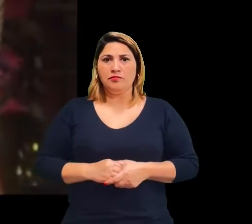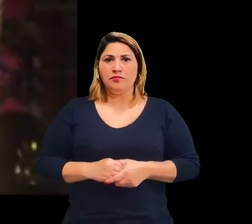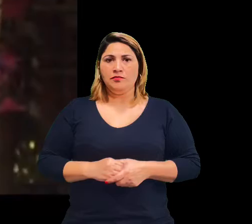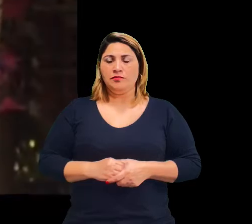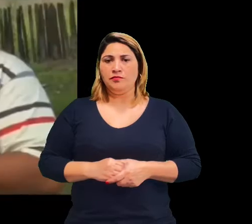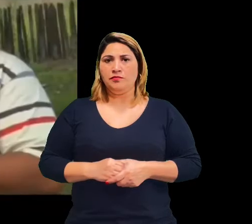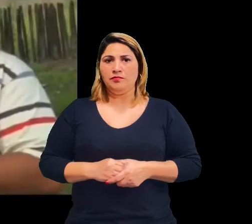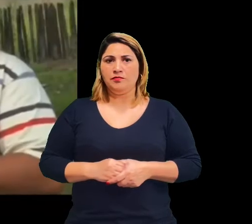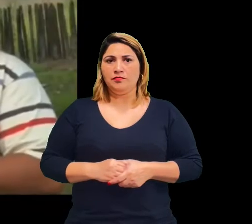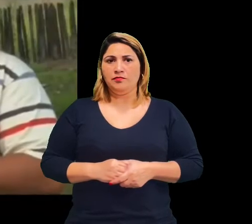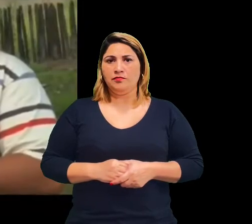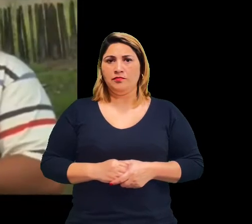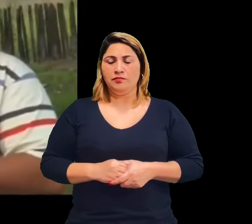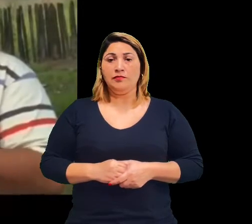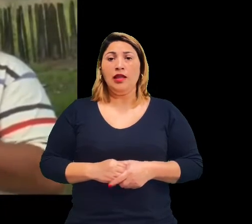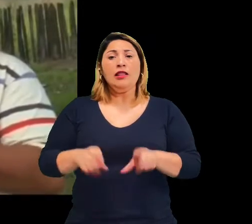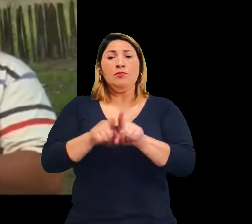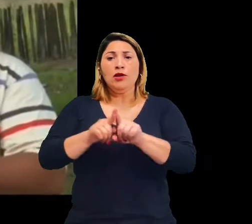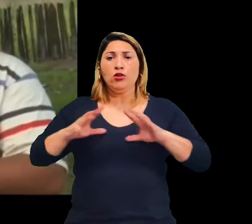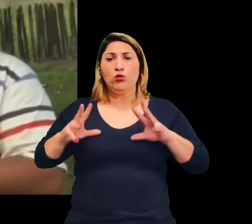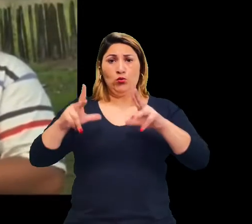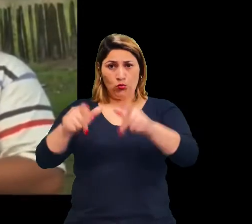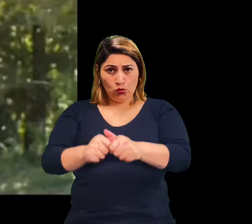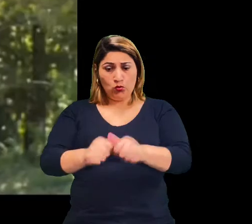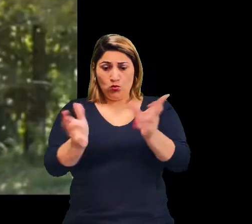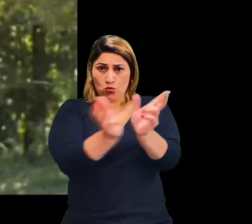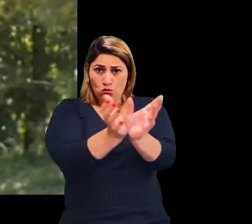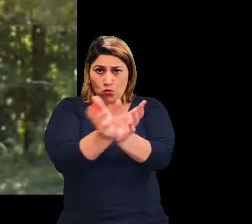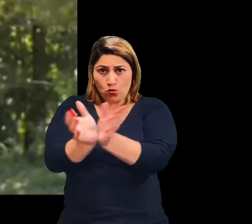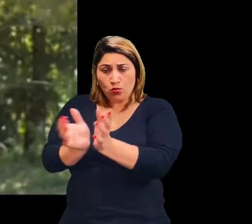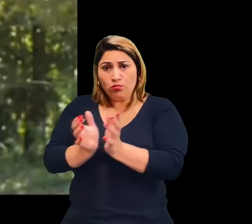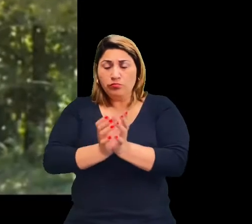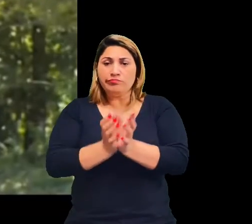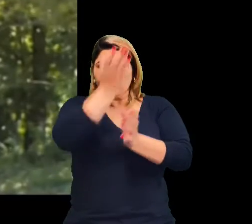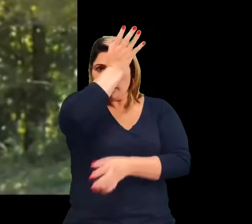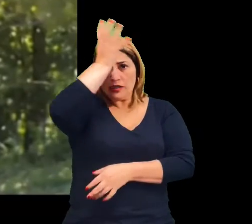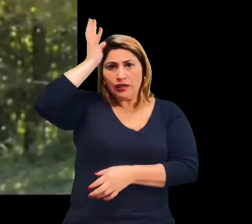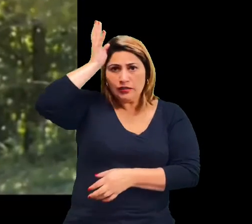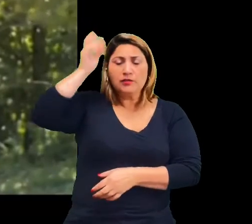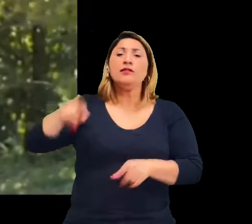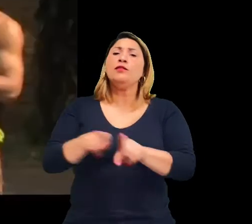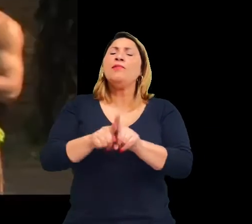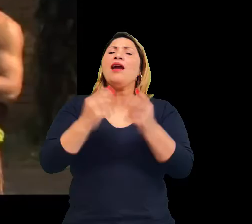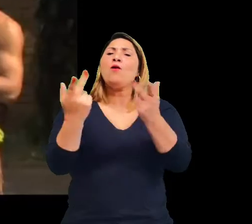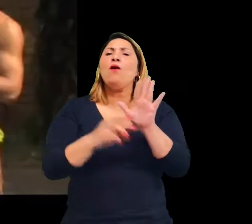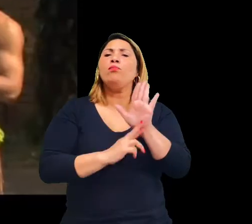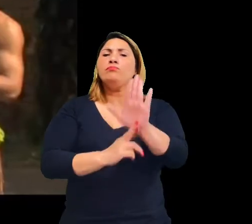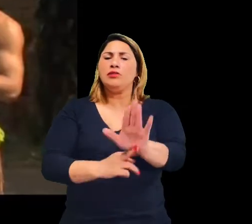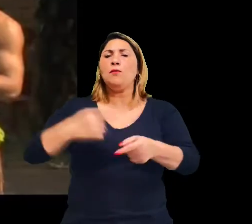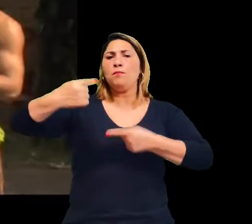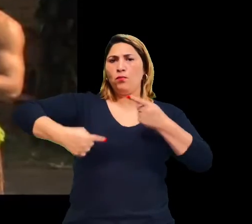seja bem-vindo. Como em todos os grupos indígenas, o cacique é representante político de seu povo, servindo